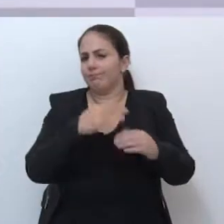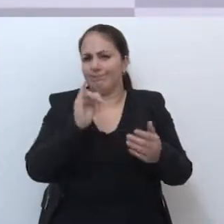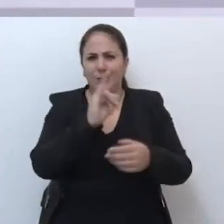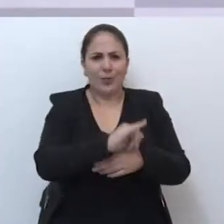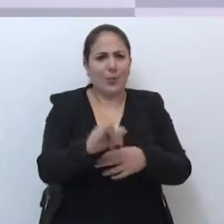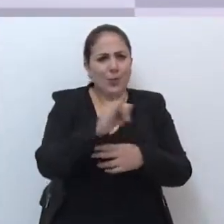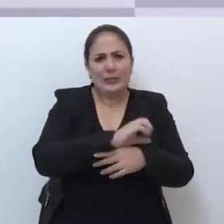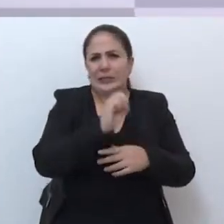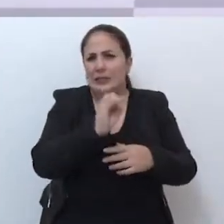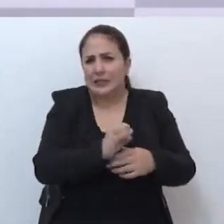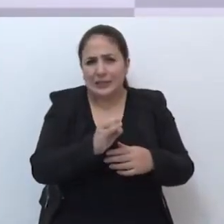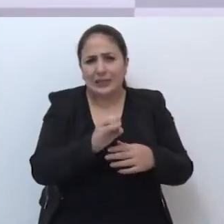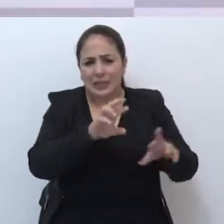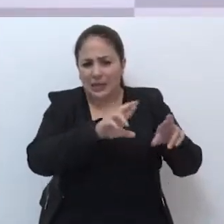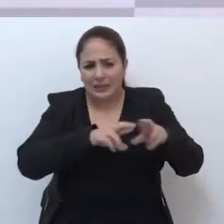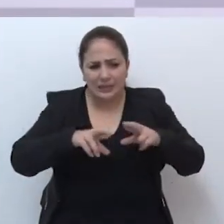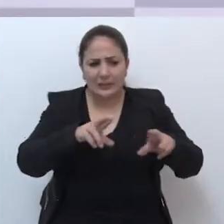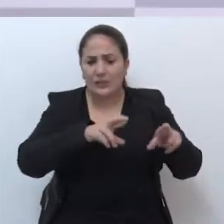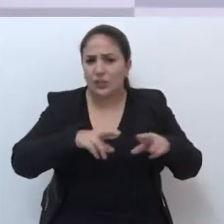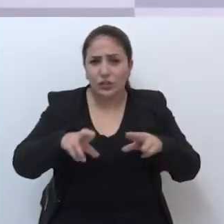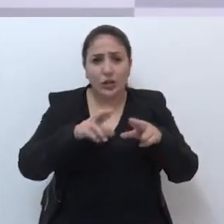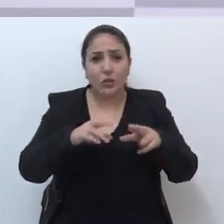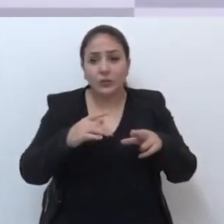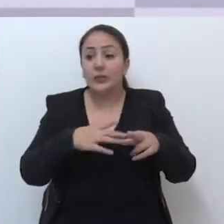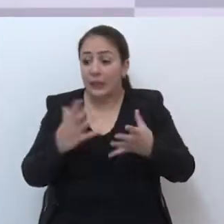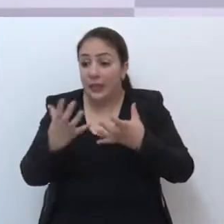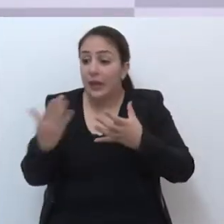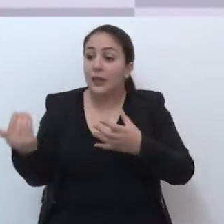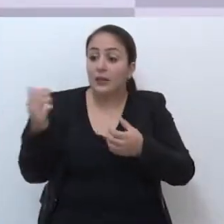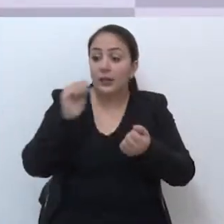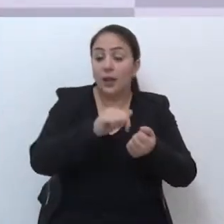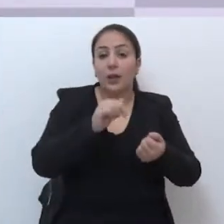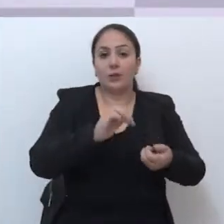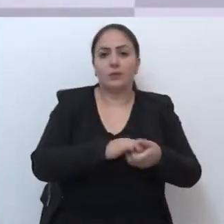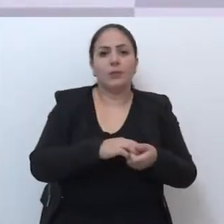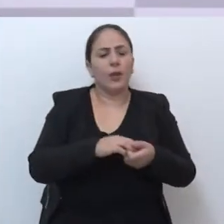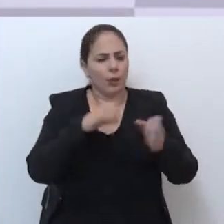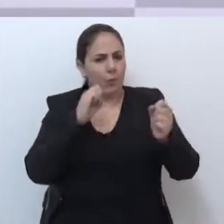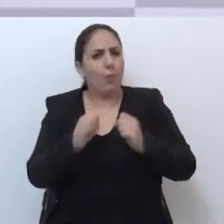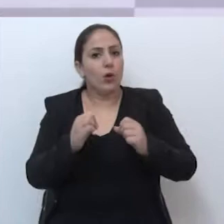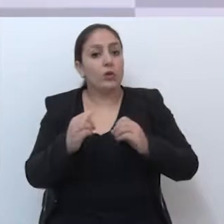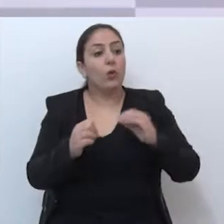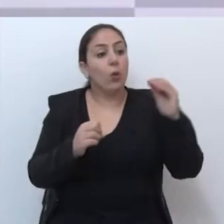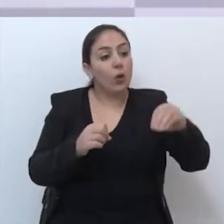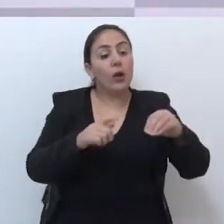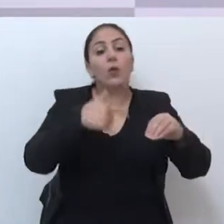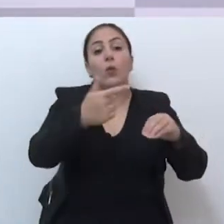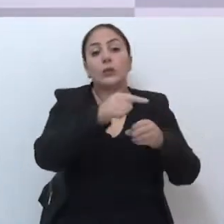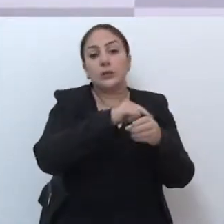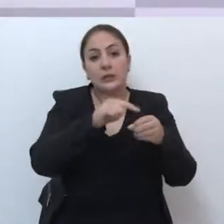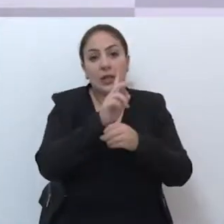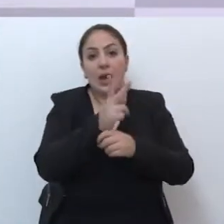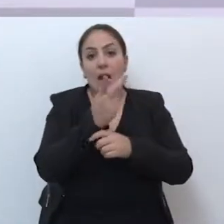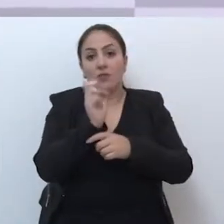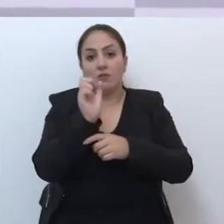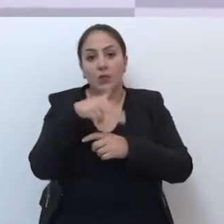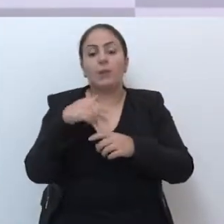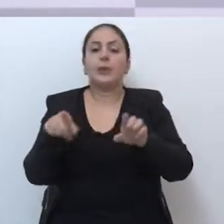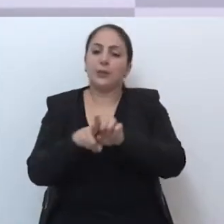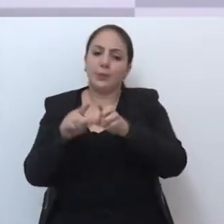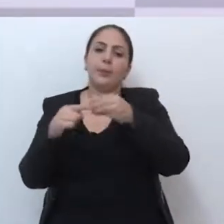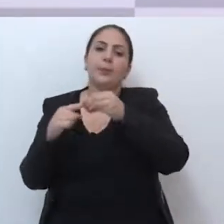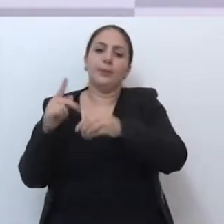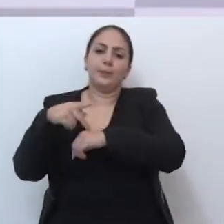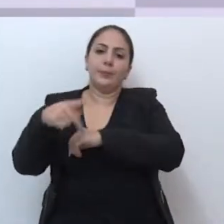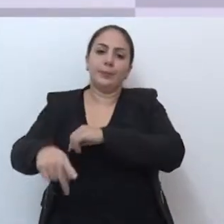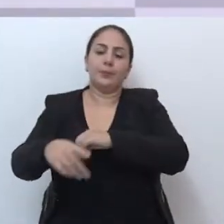Não interessa se dezenas da cidade da região estão oferecendo o que quiser para ele. Ele pode até instalar em outra cidade da região Avan, mas Passo Fundo